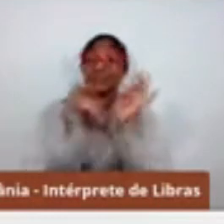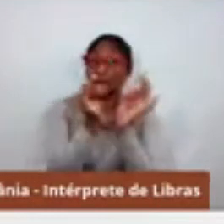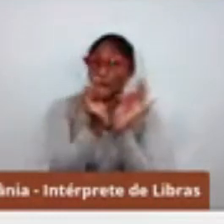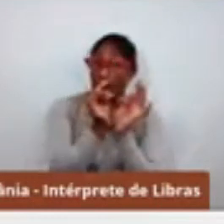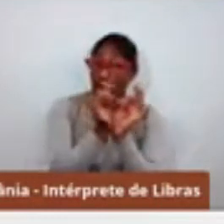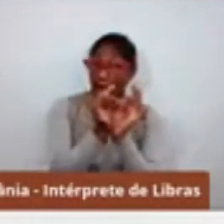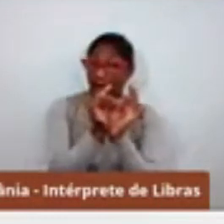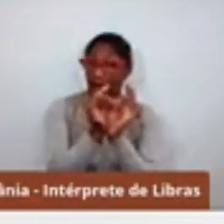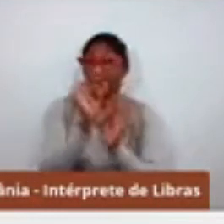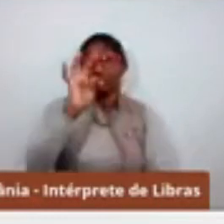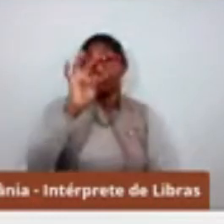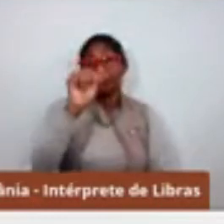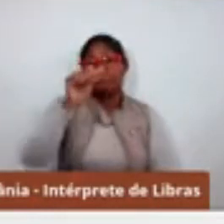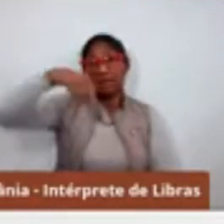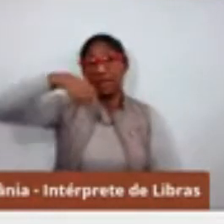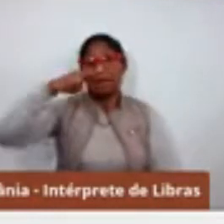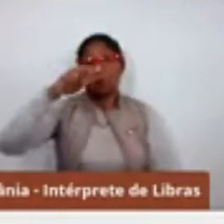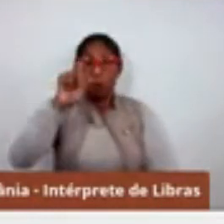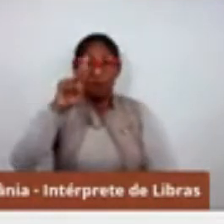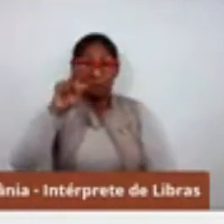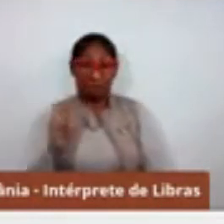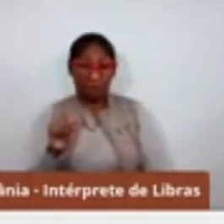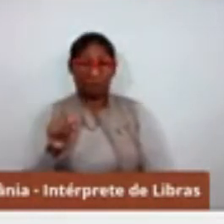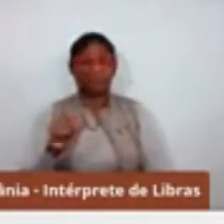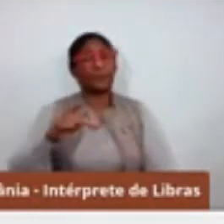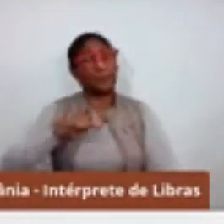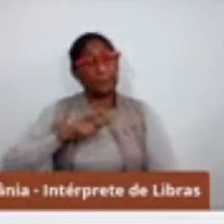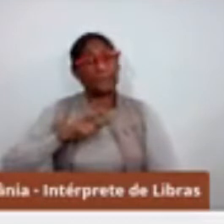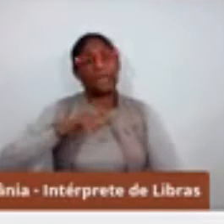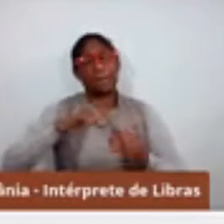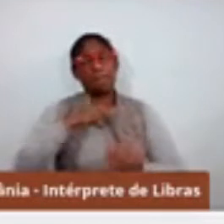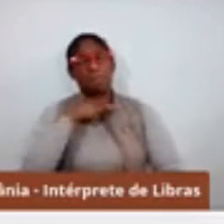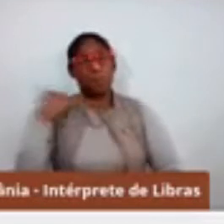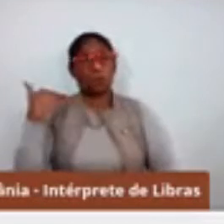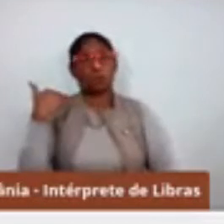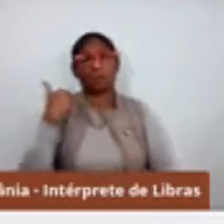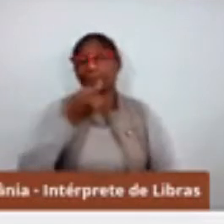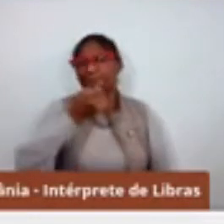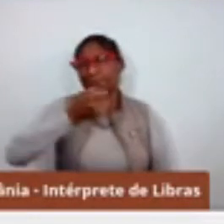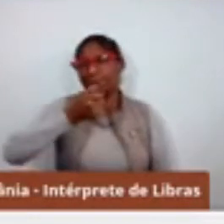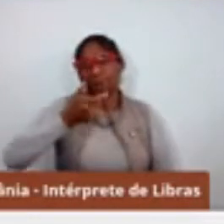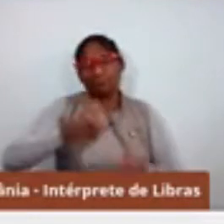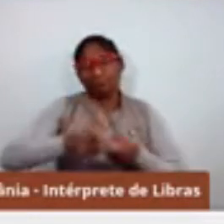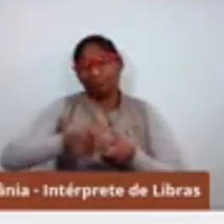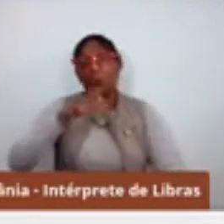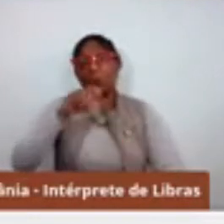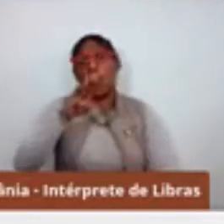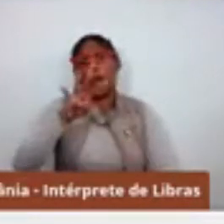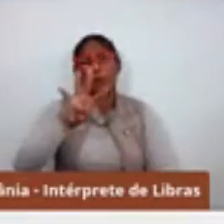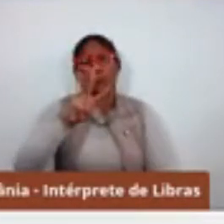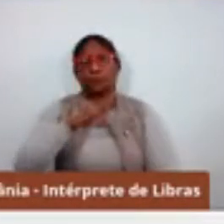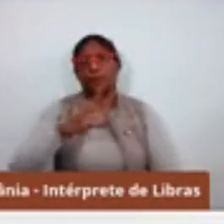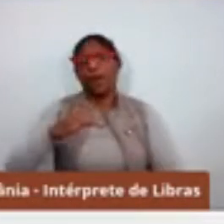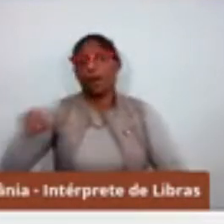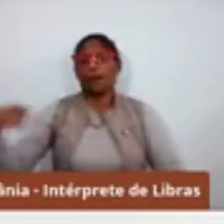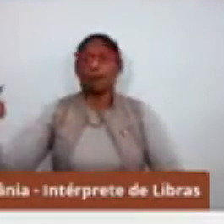embora tenha ali ainda um nível baixo de óbitos, como é uma população pequena, né, tinham sido 4 óbitos na semana anterior, foram 5 na